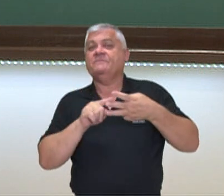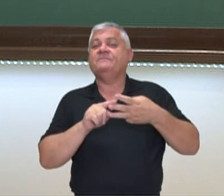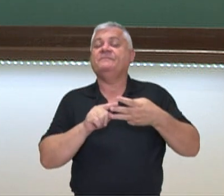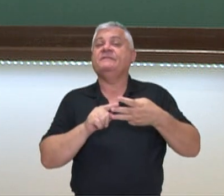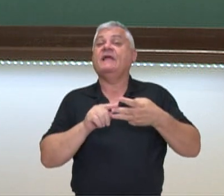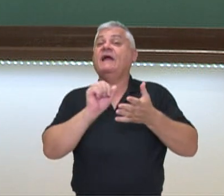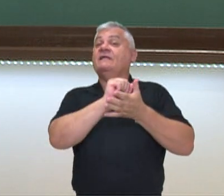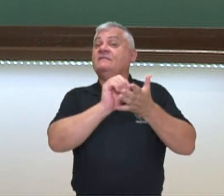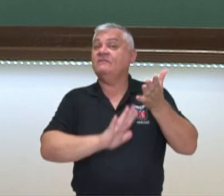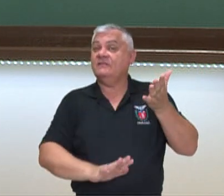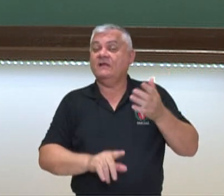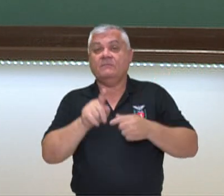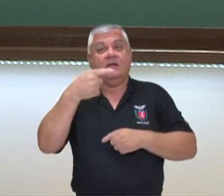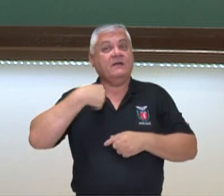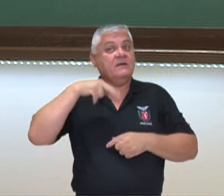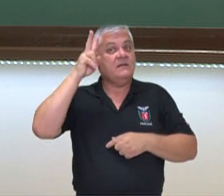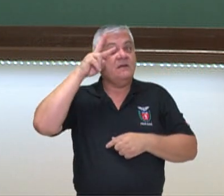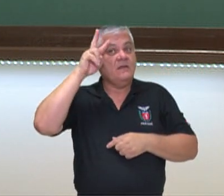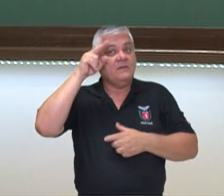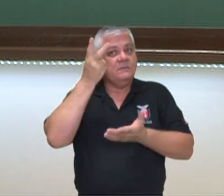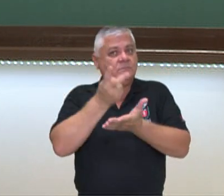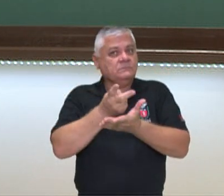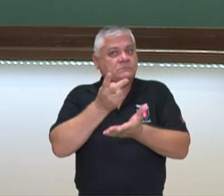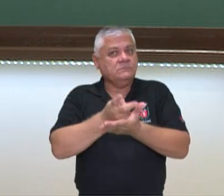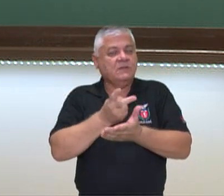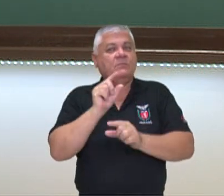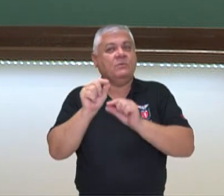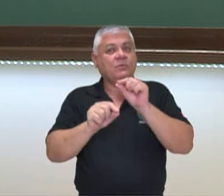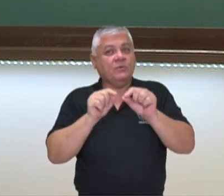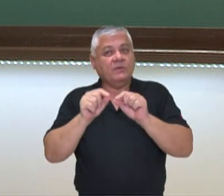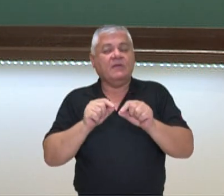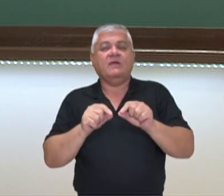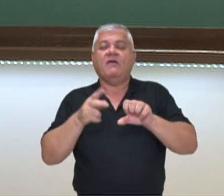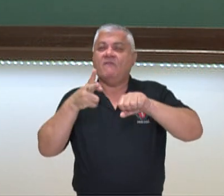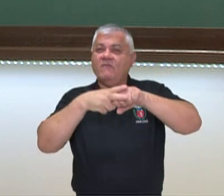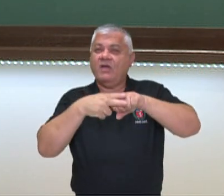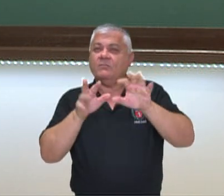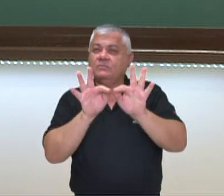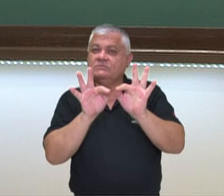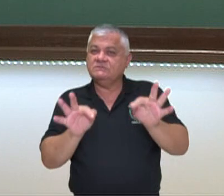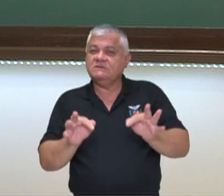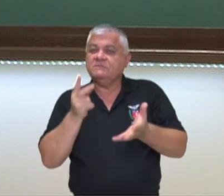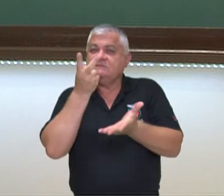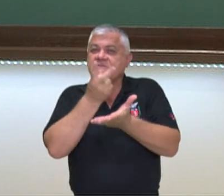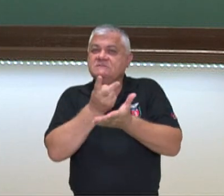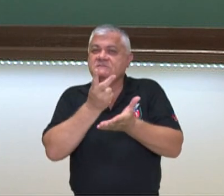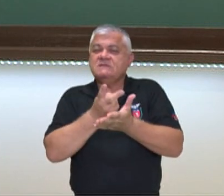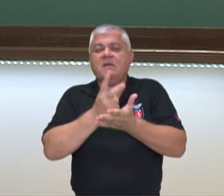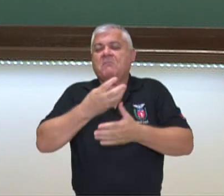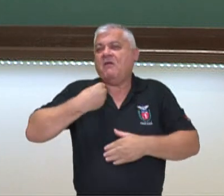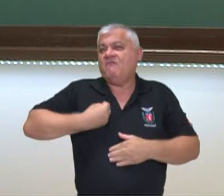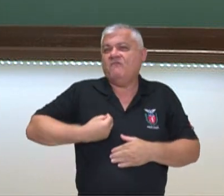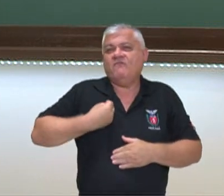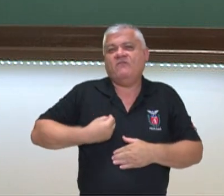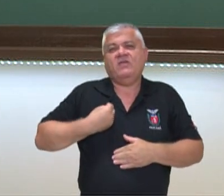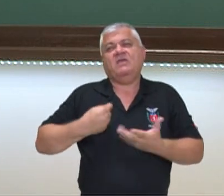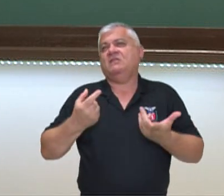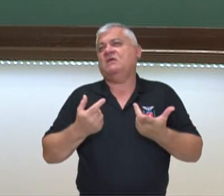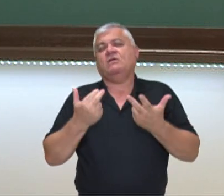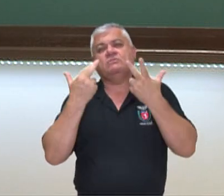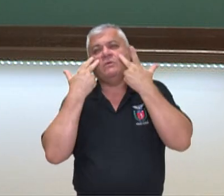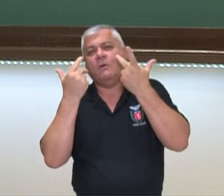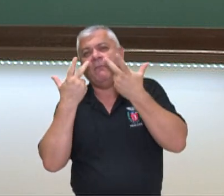E lembrem-se, pessoal, sempre, presente simples, nós vamos falar de fato, rotina, uma